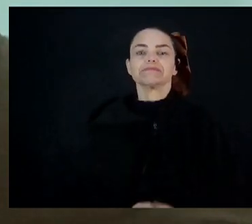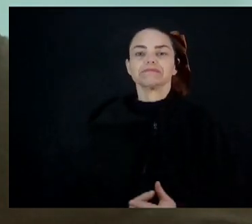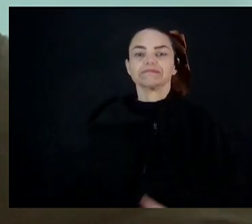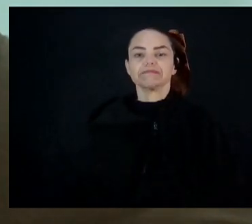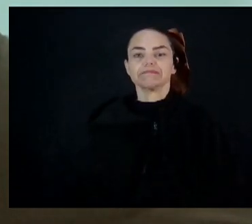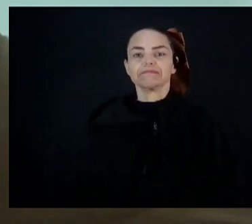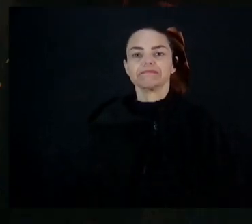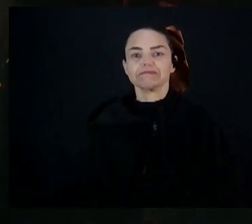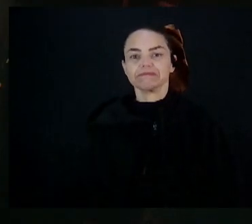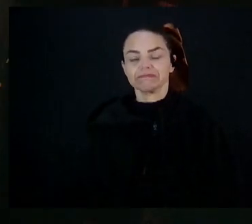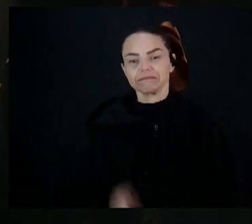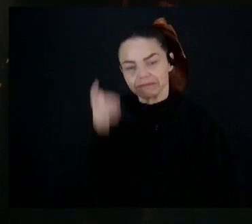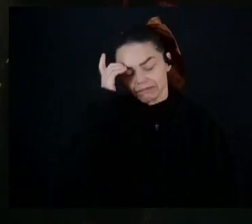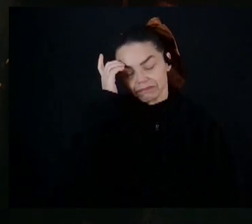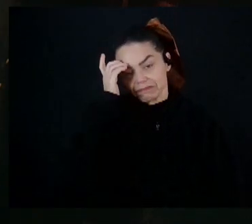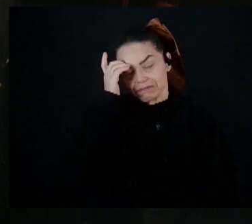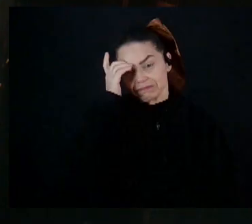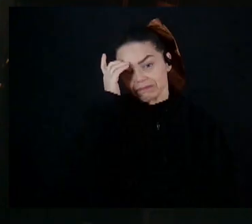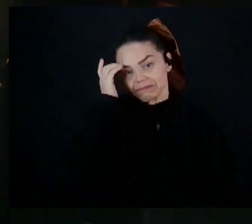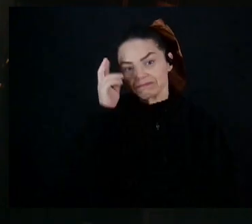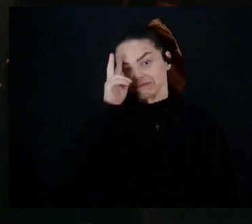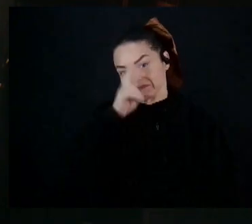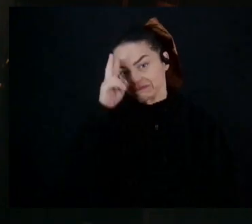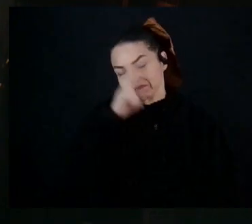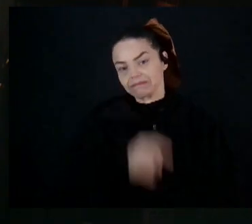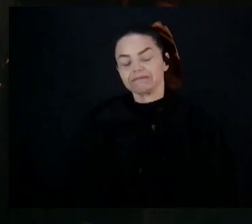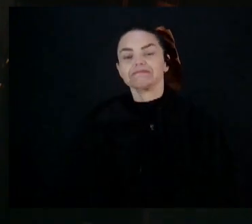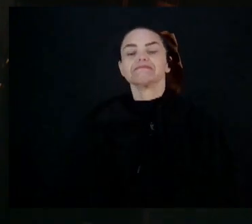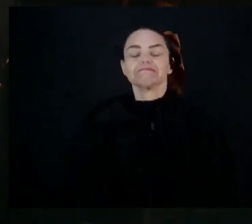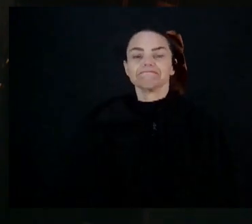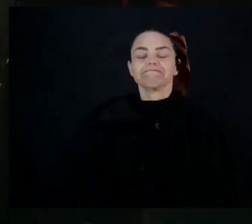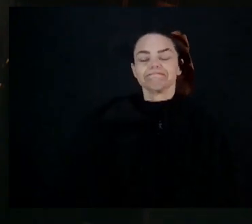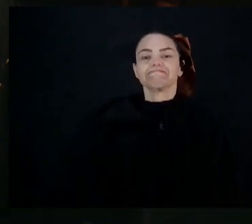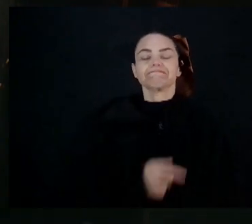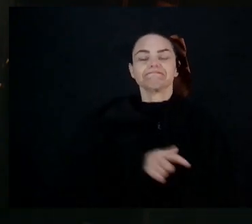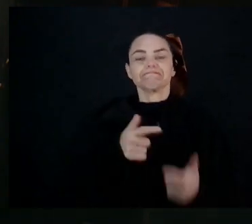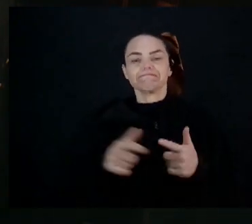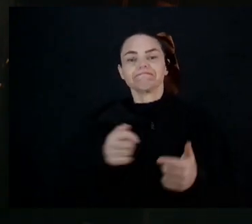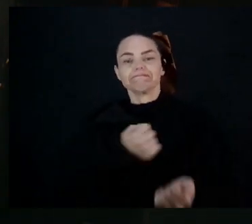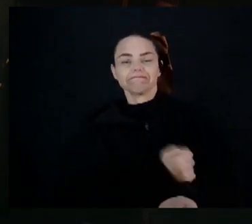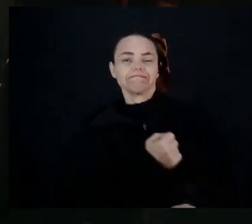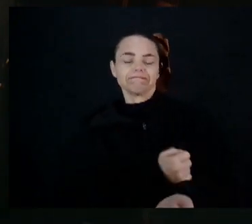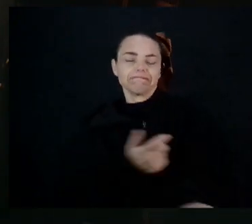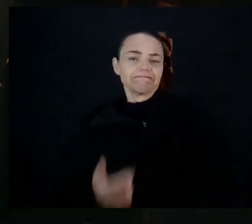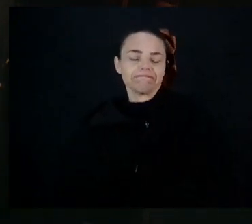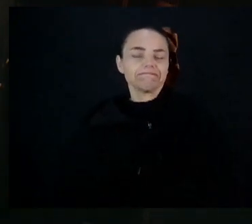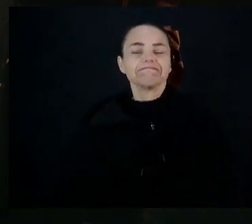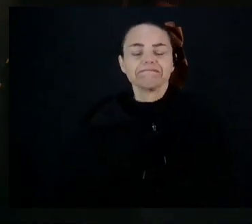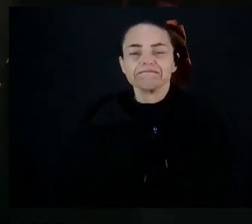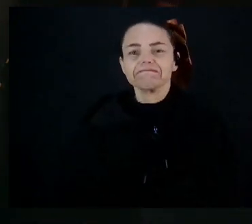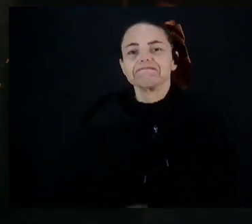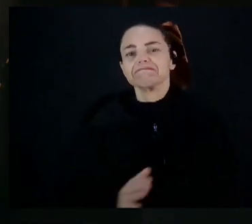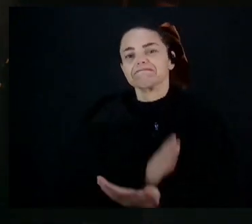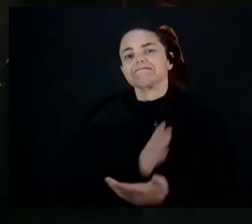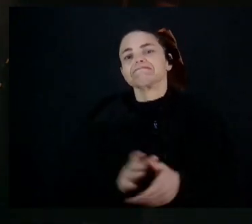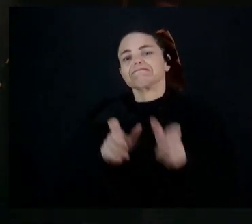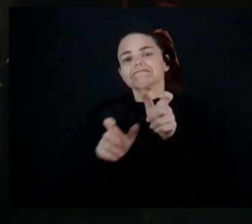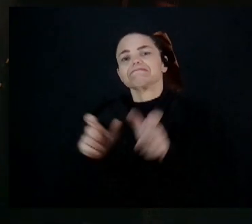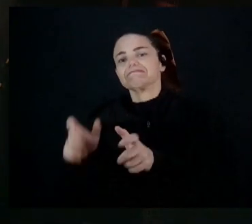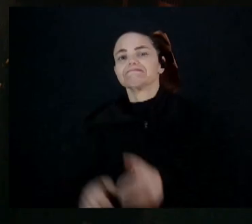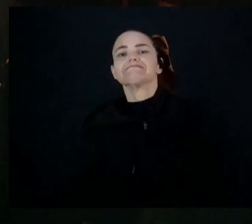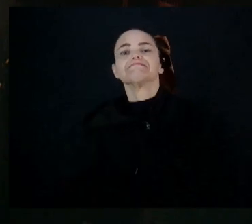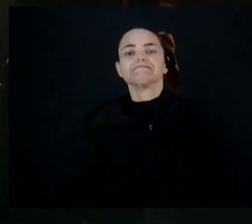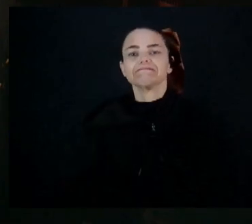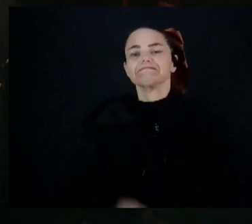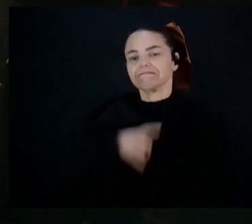E me faz lembrar um ciclo vicioso que a gente, algumas pessoas, né, acabam